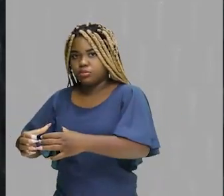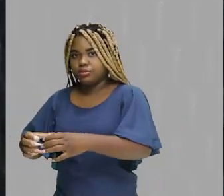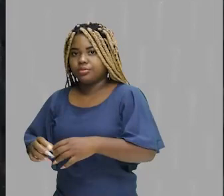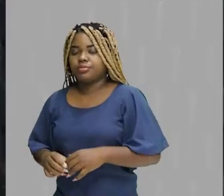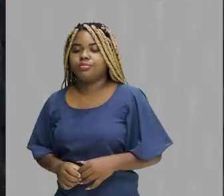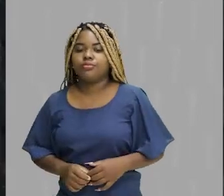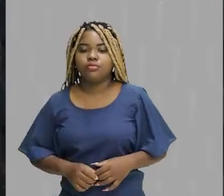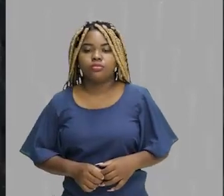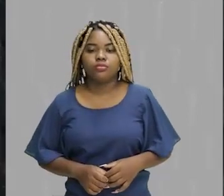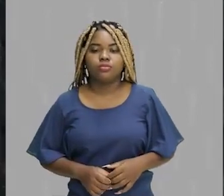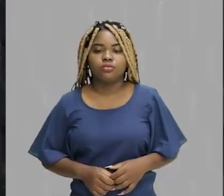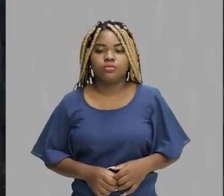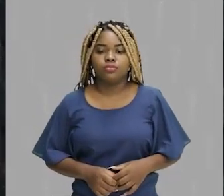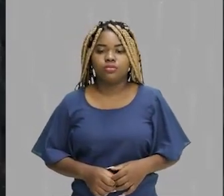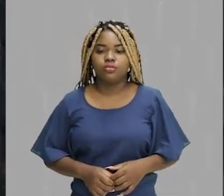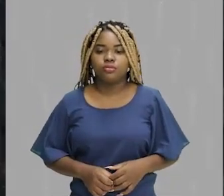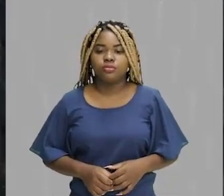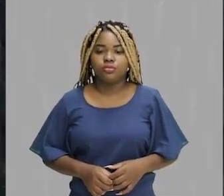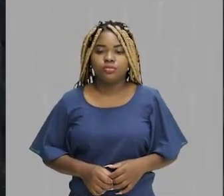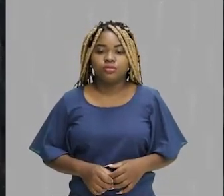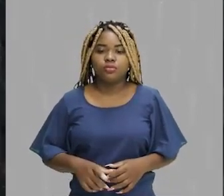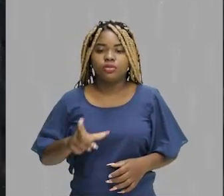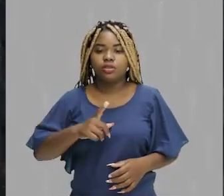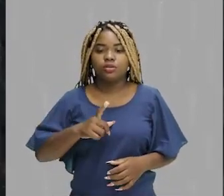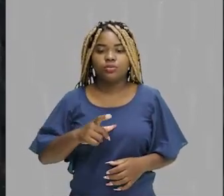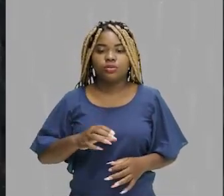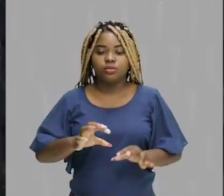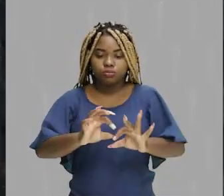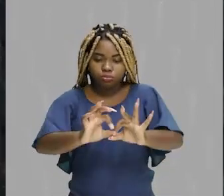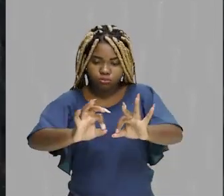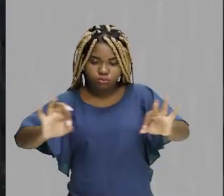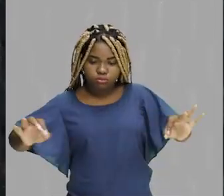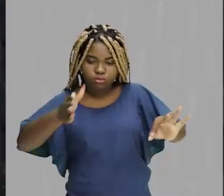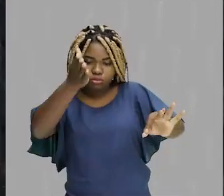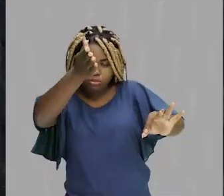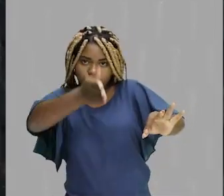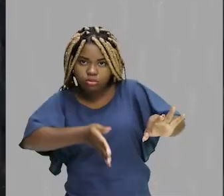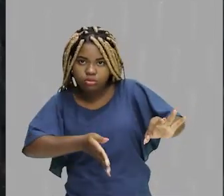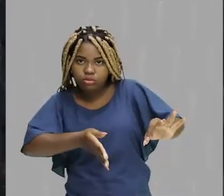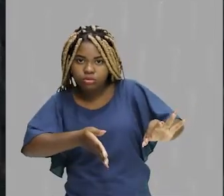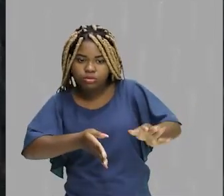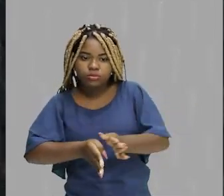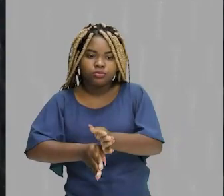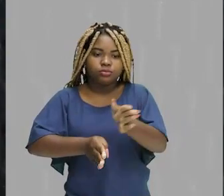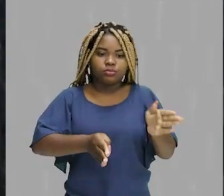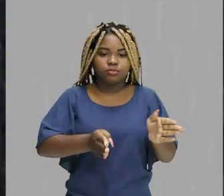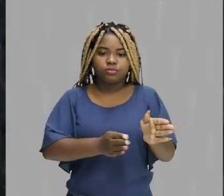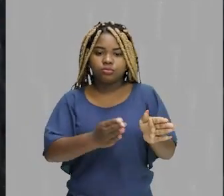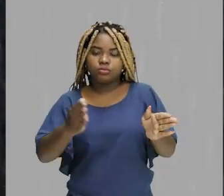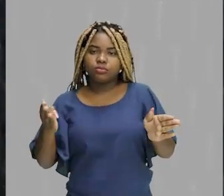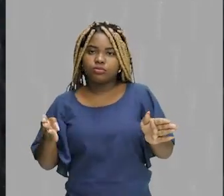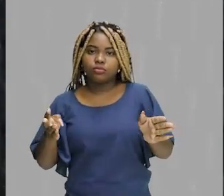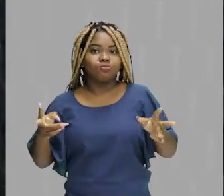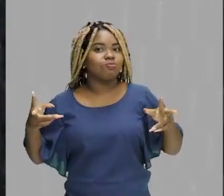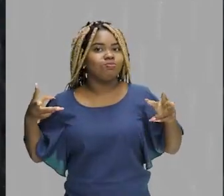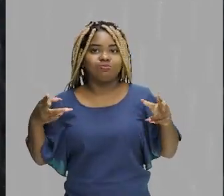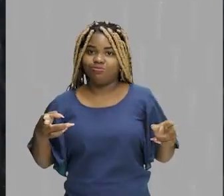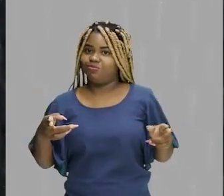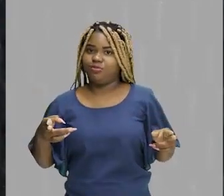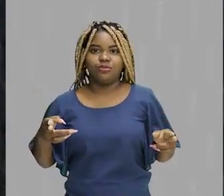simetria, uma linha que vai dividir a molécula em duas partes. Essas duas partes, elas não são iguais,